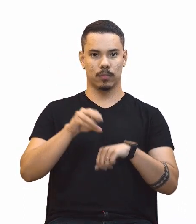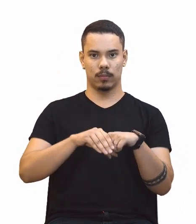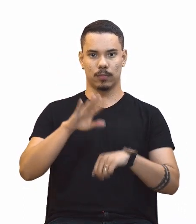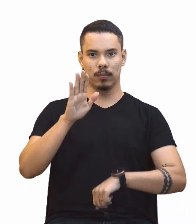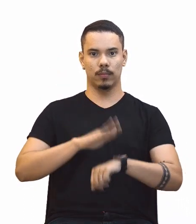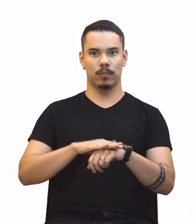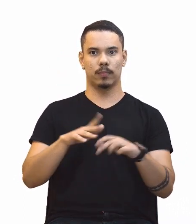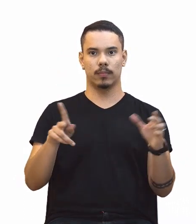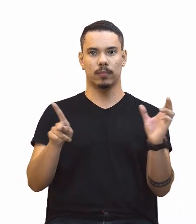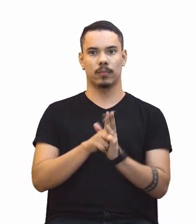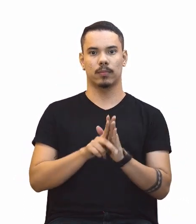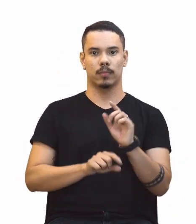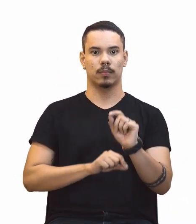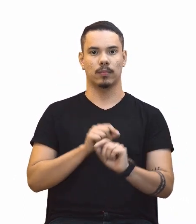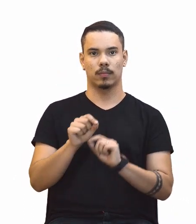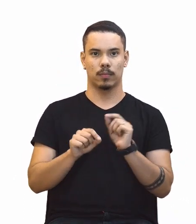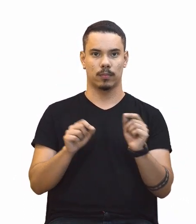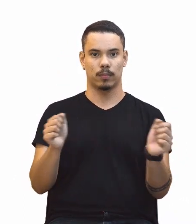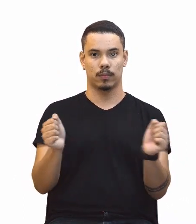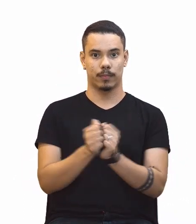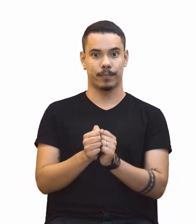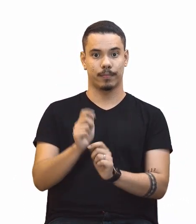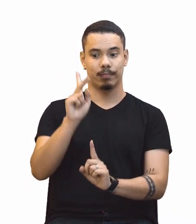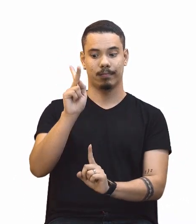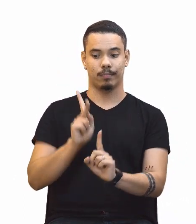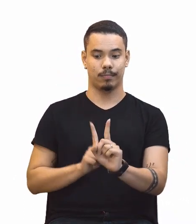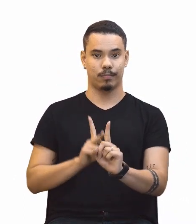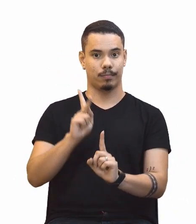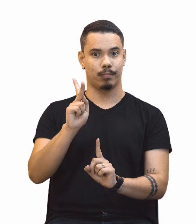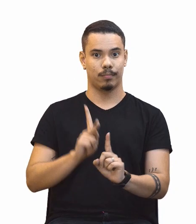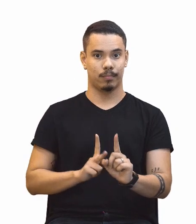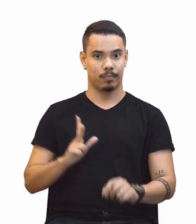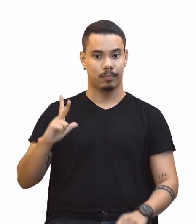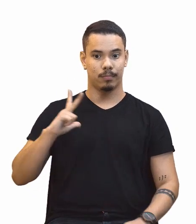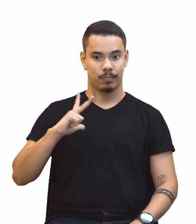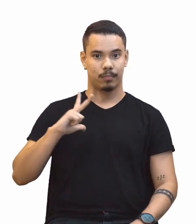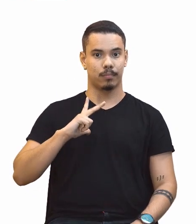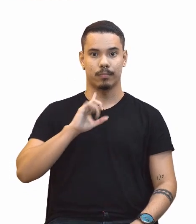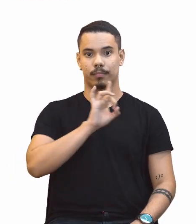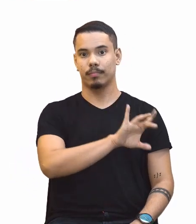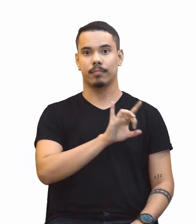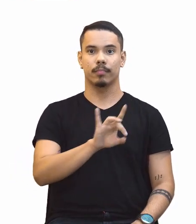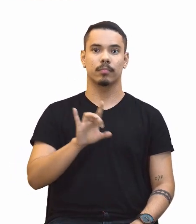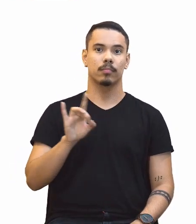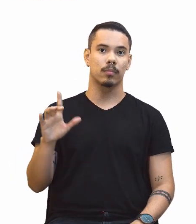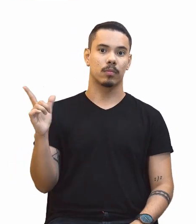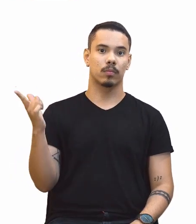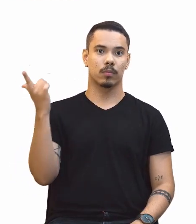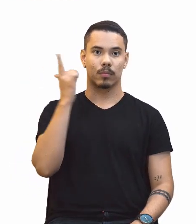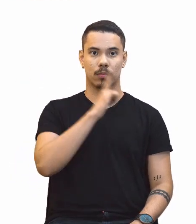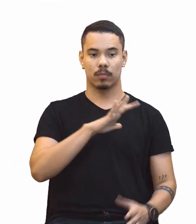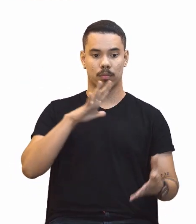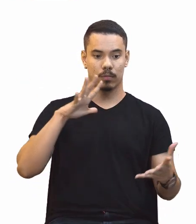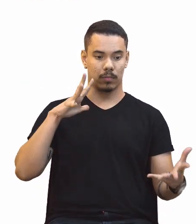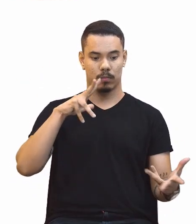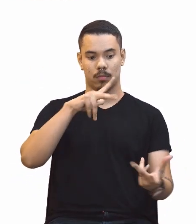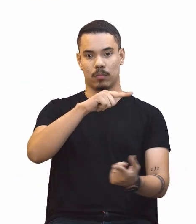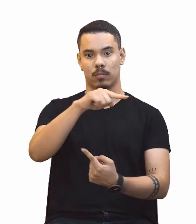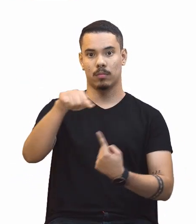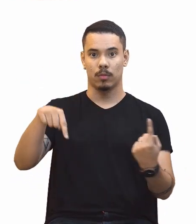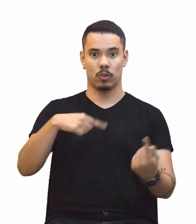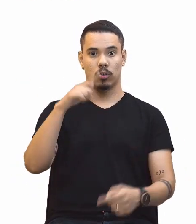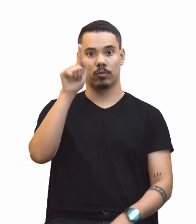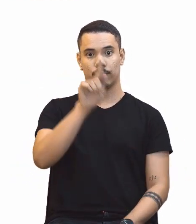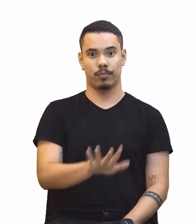caminharia do individual e específico para atingir o universal e